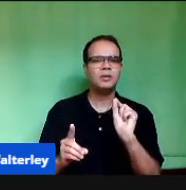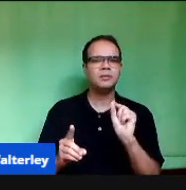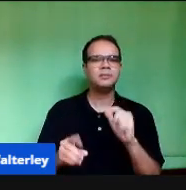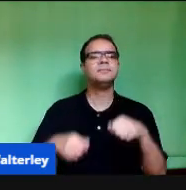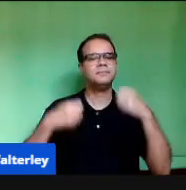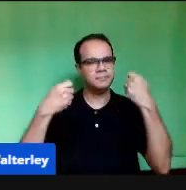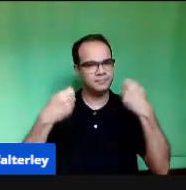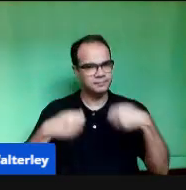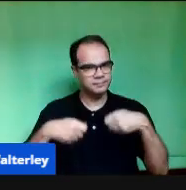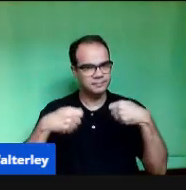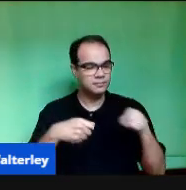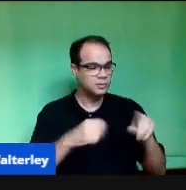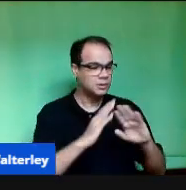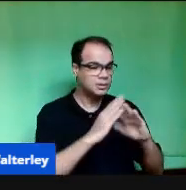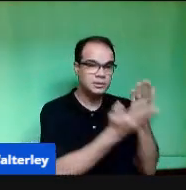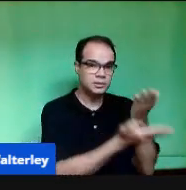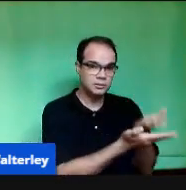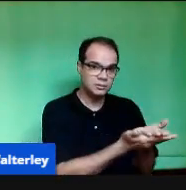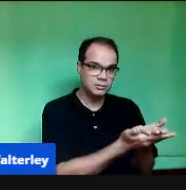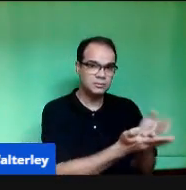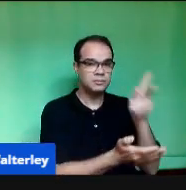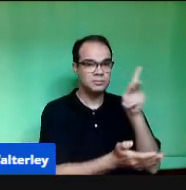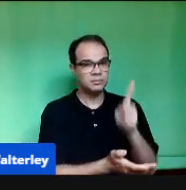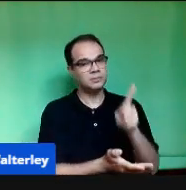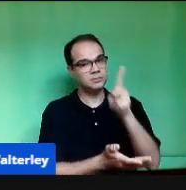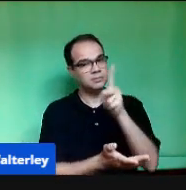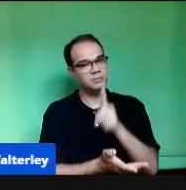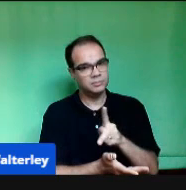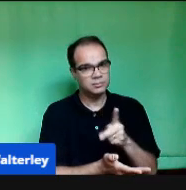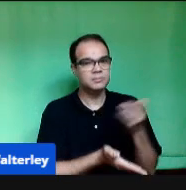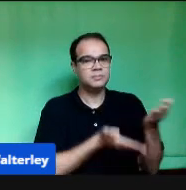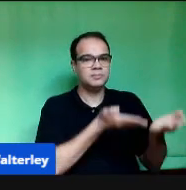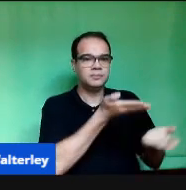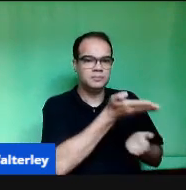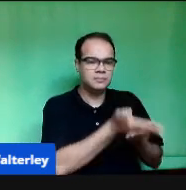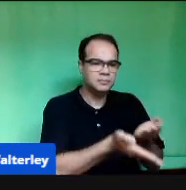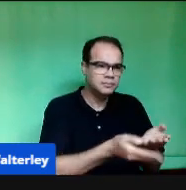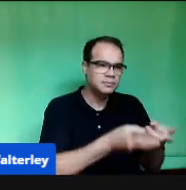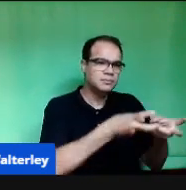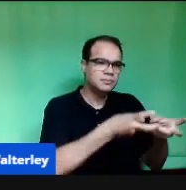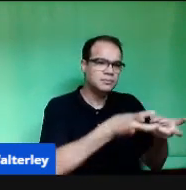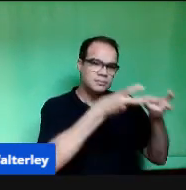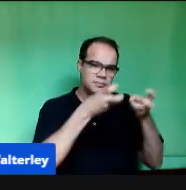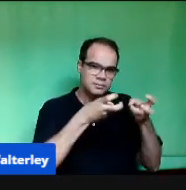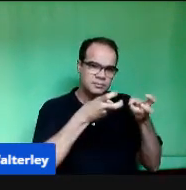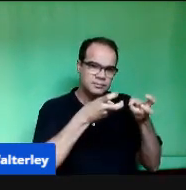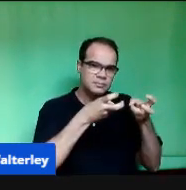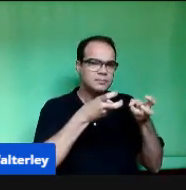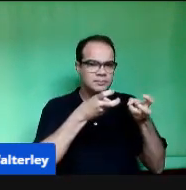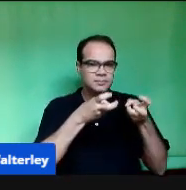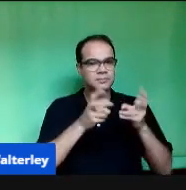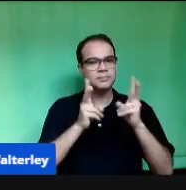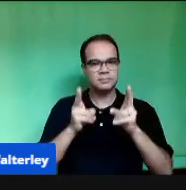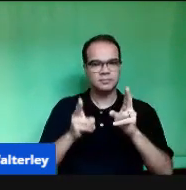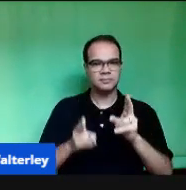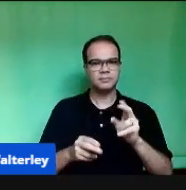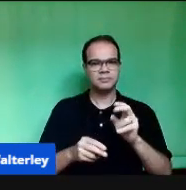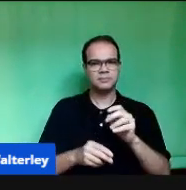não seja um problema. Quando nós falamos dessa LGBTfobia nos dias de hoje, nós falamos